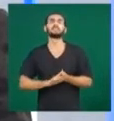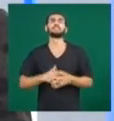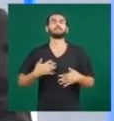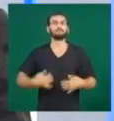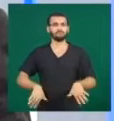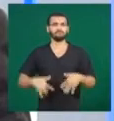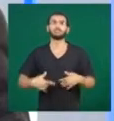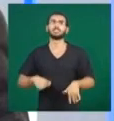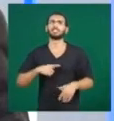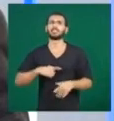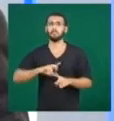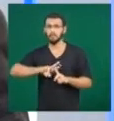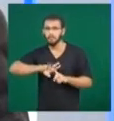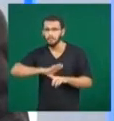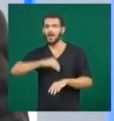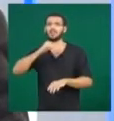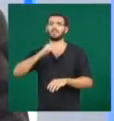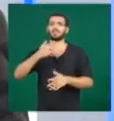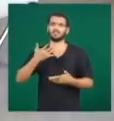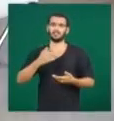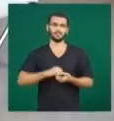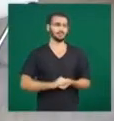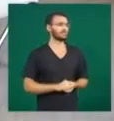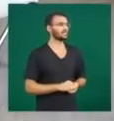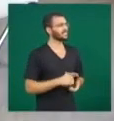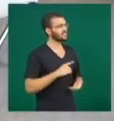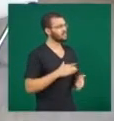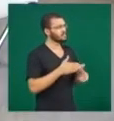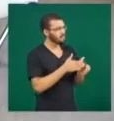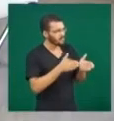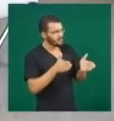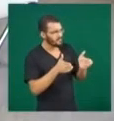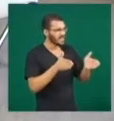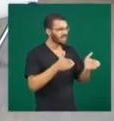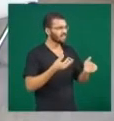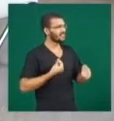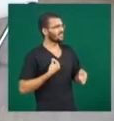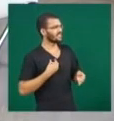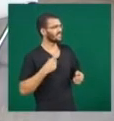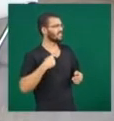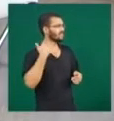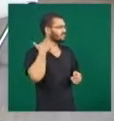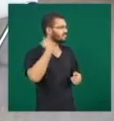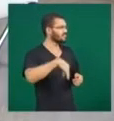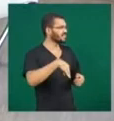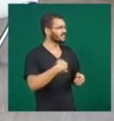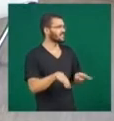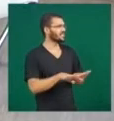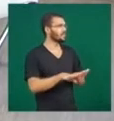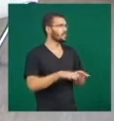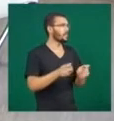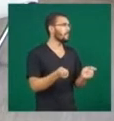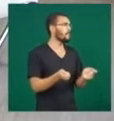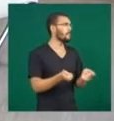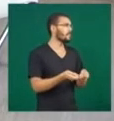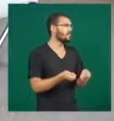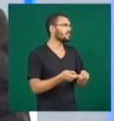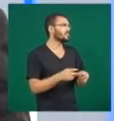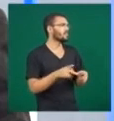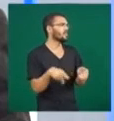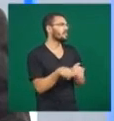uma das causas. A gente pode dizer que tem uma fase da vida que a gente sente mais dores nas costas e principalmente relacionadas à hérnia de disco? Podemos,